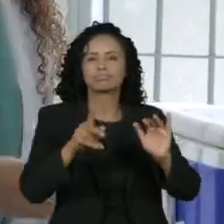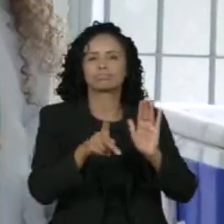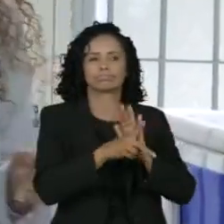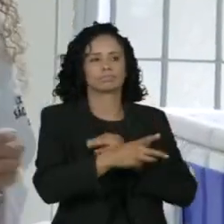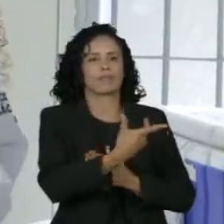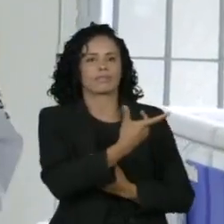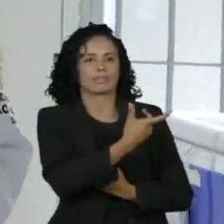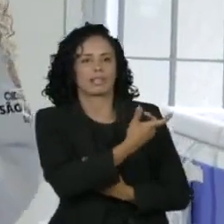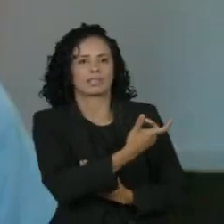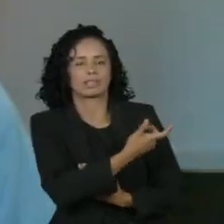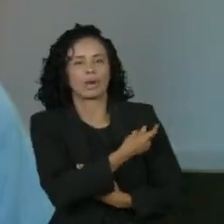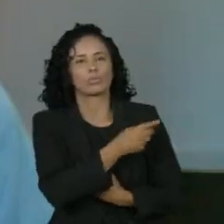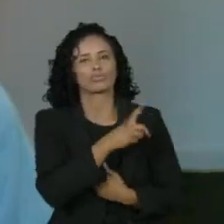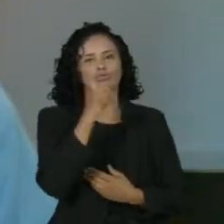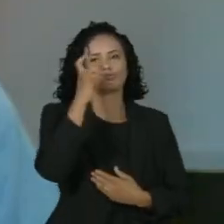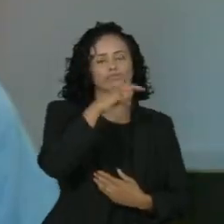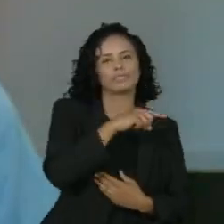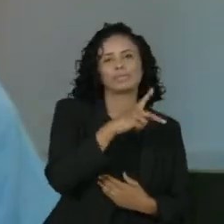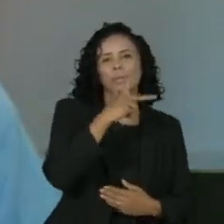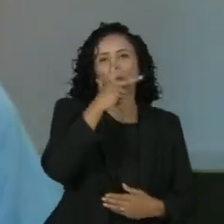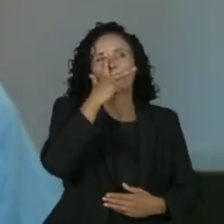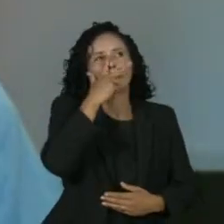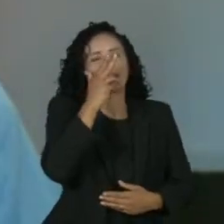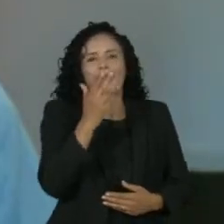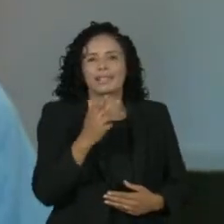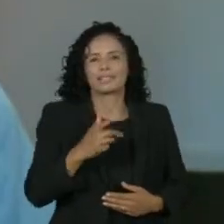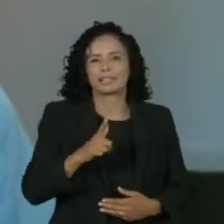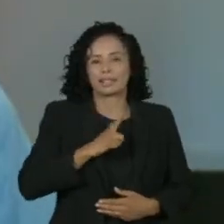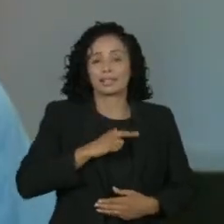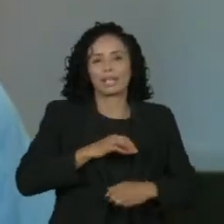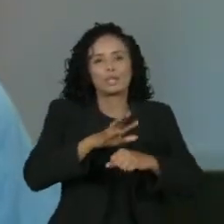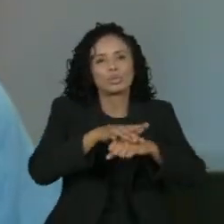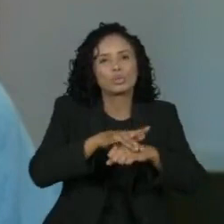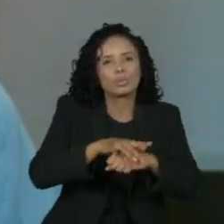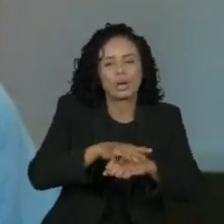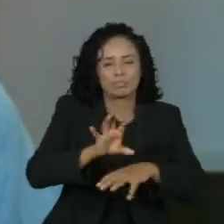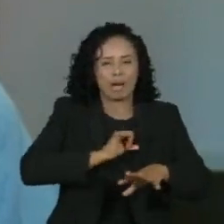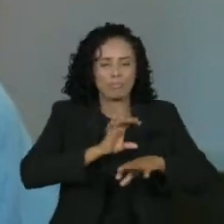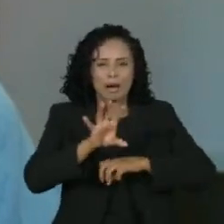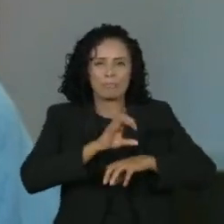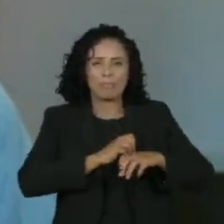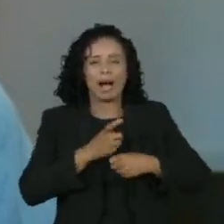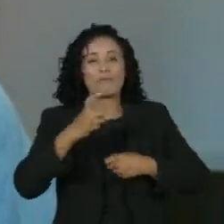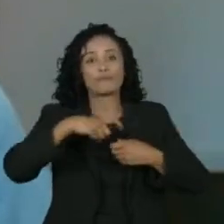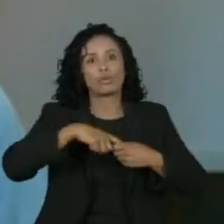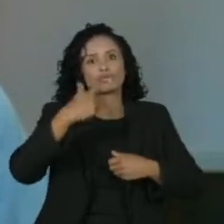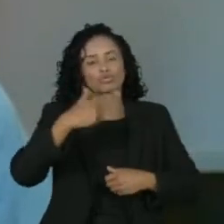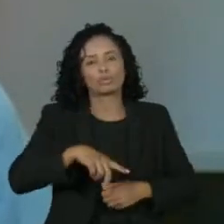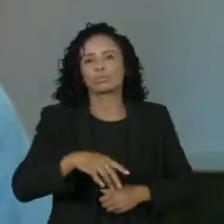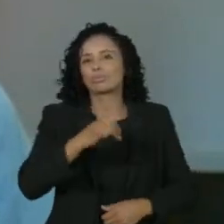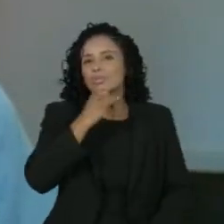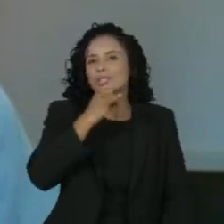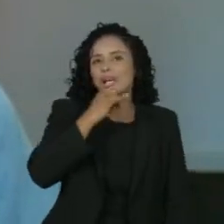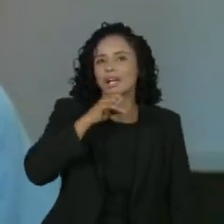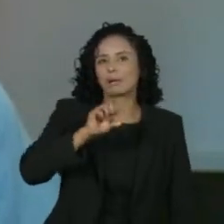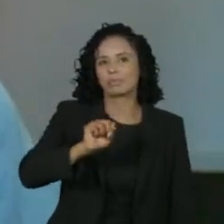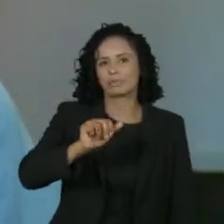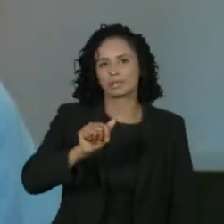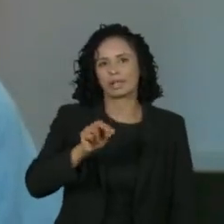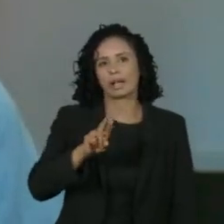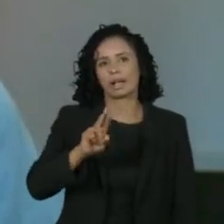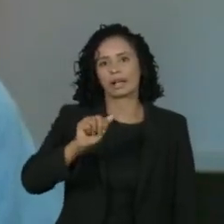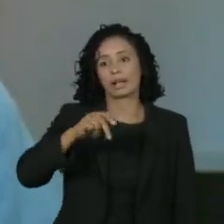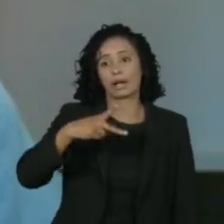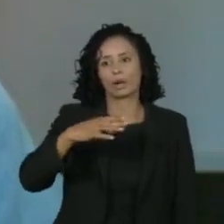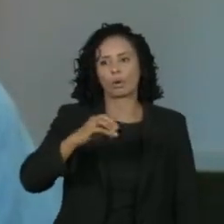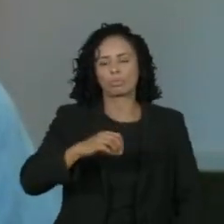mais precária, nós estamos com o risco da volta de doenças aí. A gente já viu a volta do sarampo e estamos temendo muito,